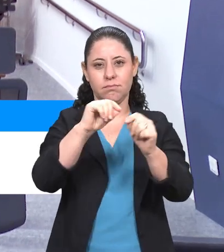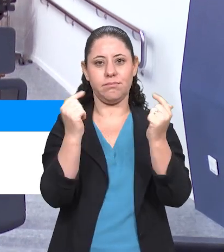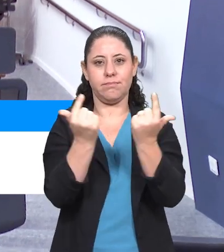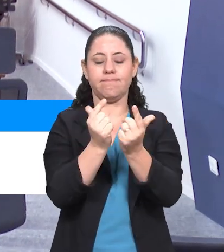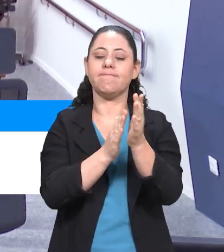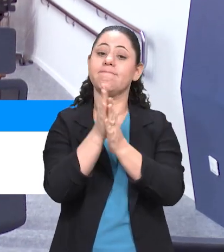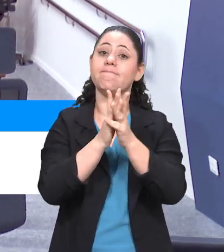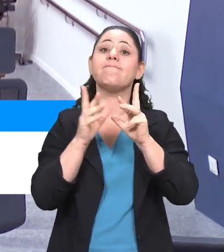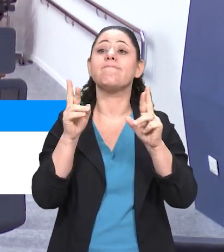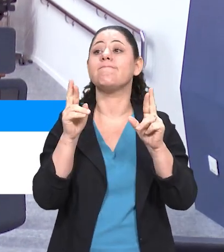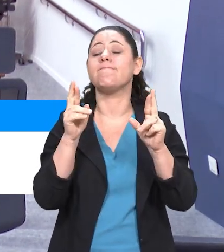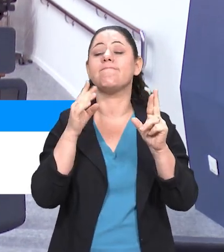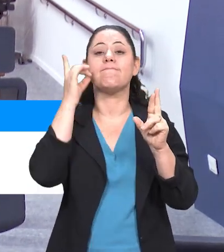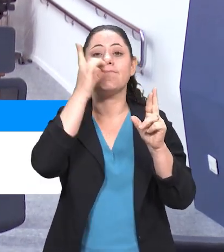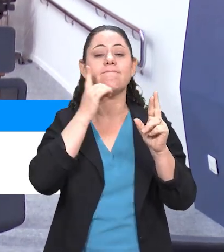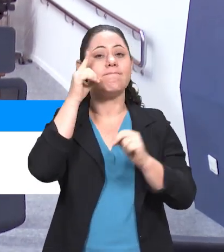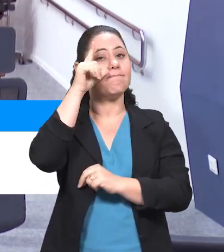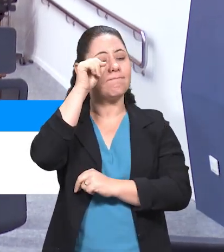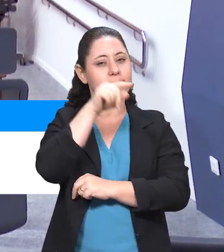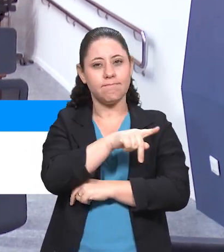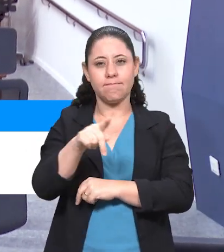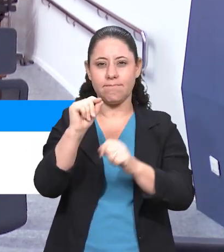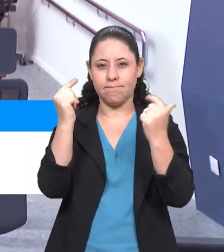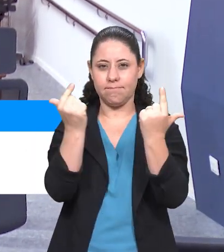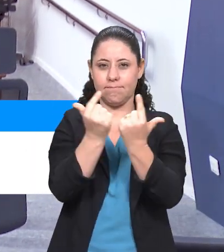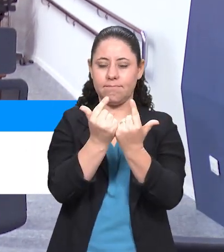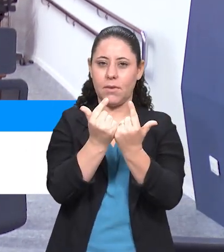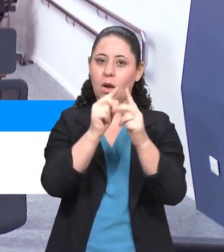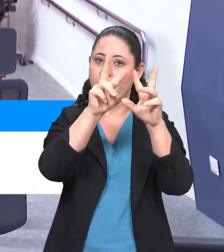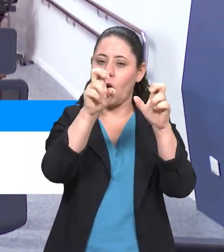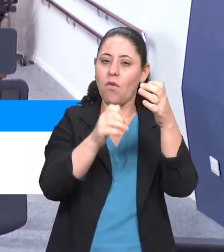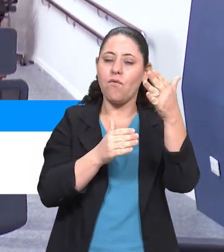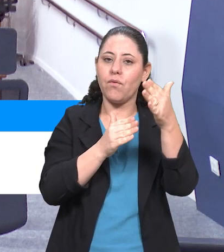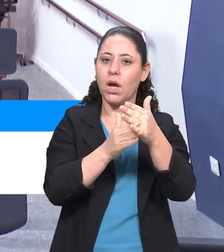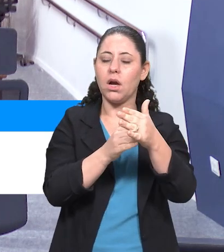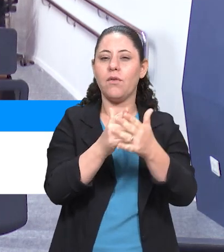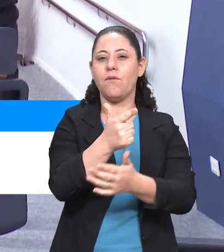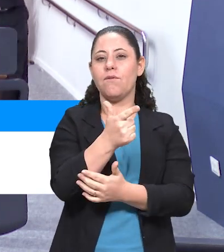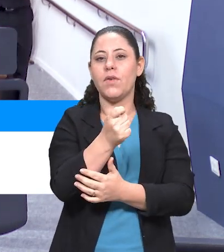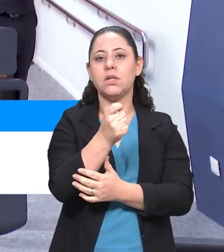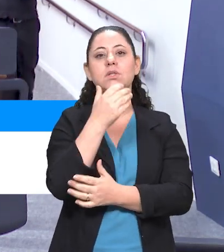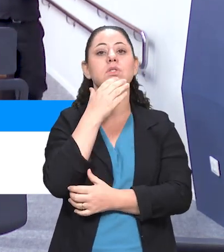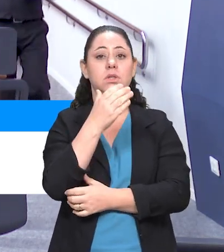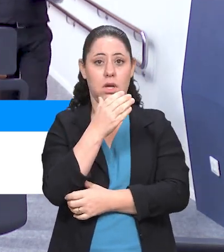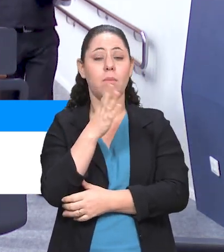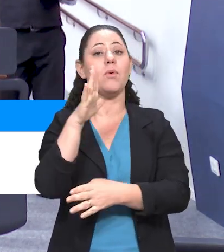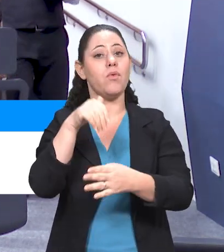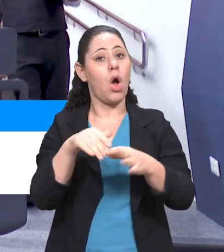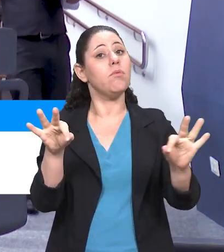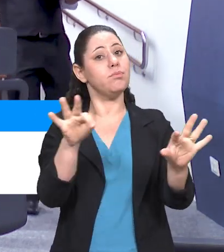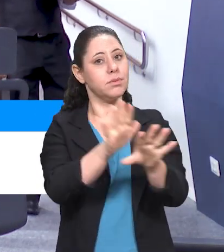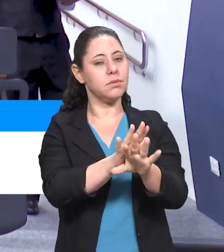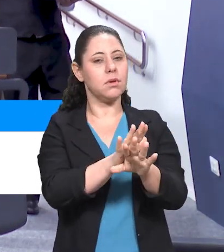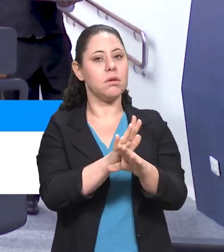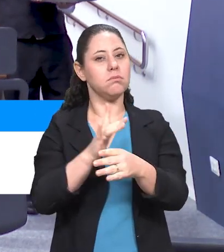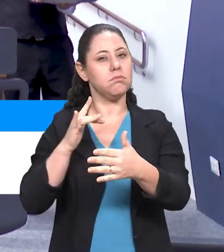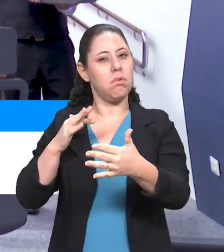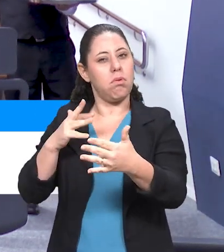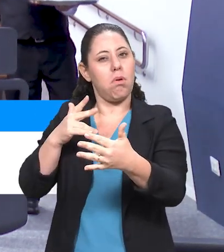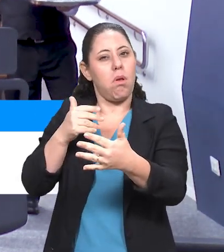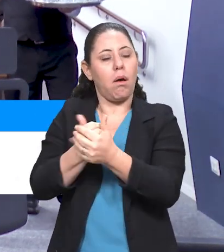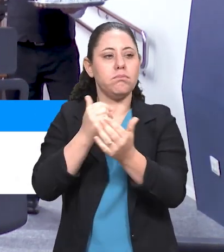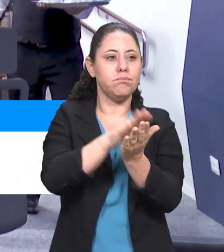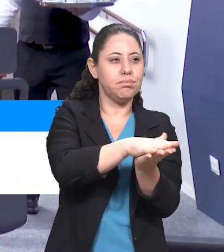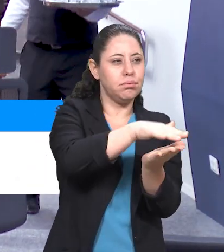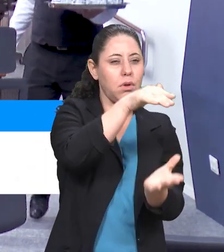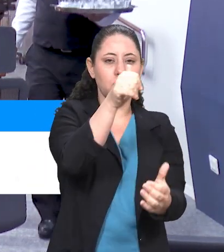Legislativa a expectativa do presidente da casa o deputado Gerson Claro é que a matéria seja votada até meados do dia 20 de dezembro ao